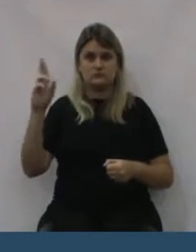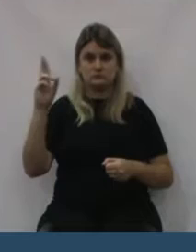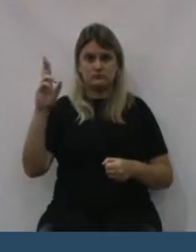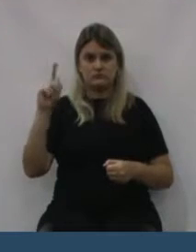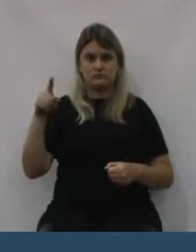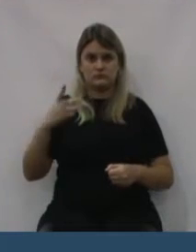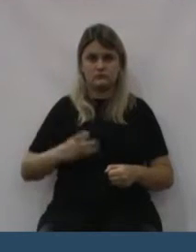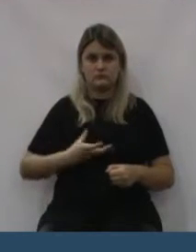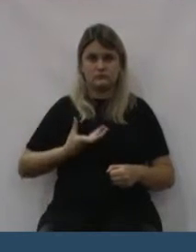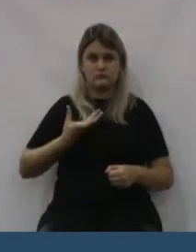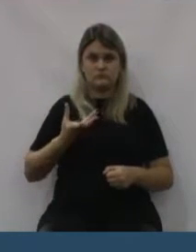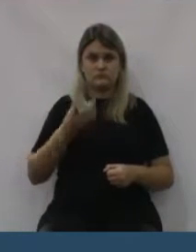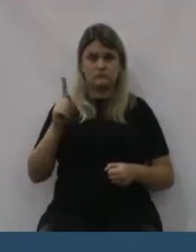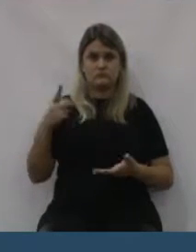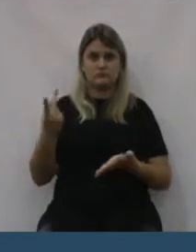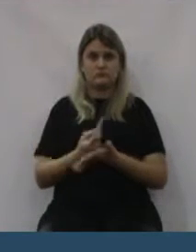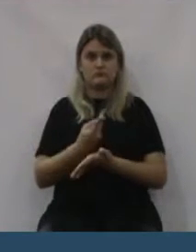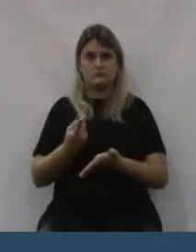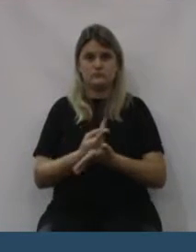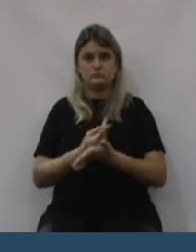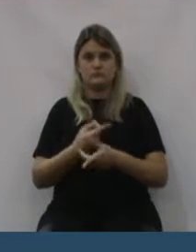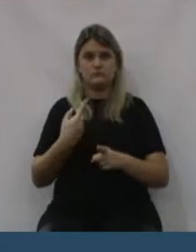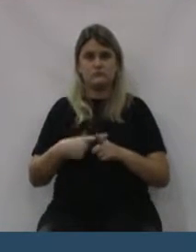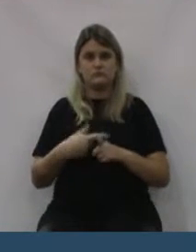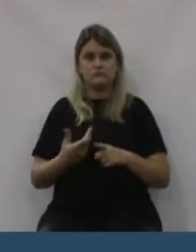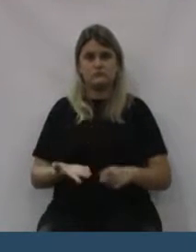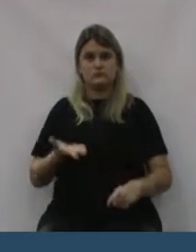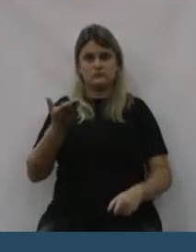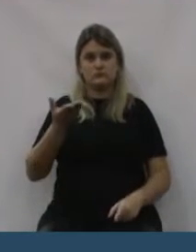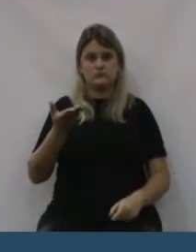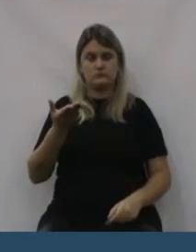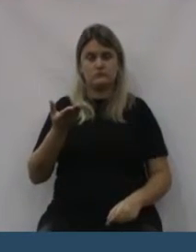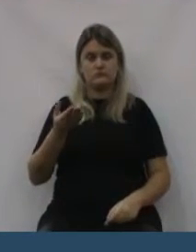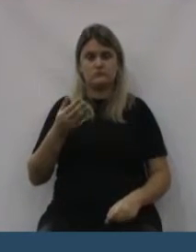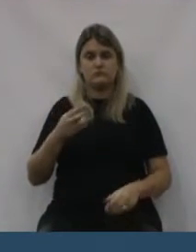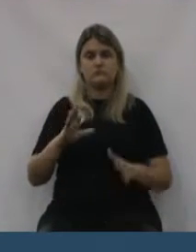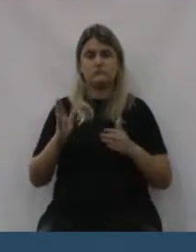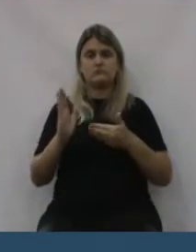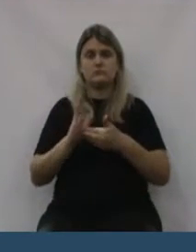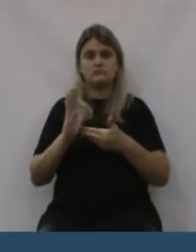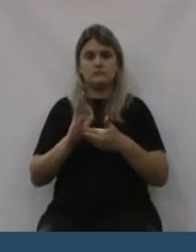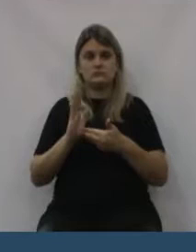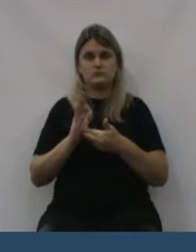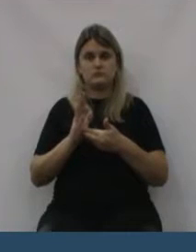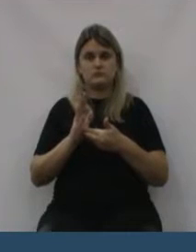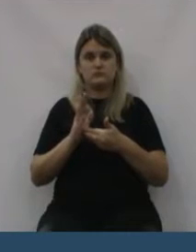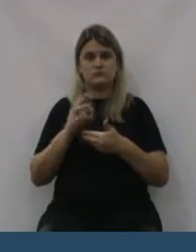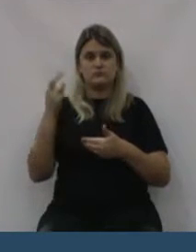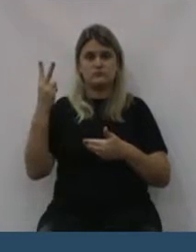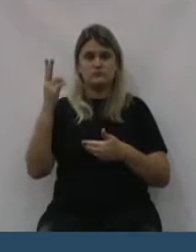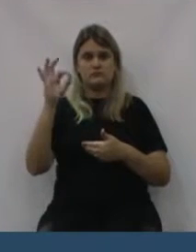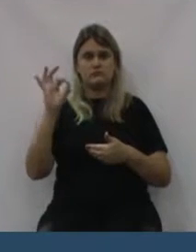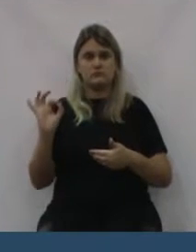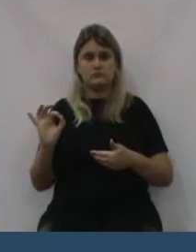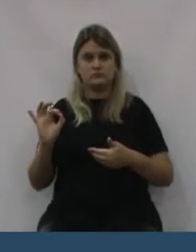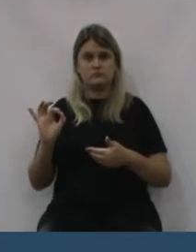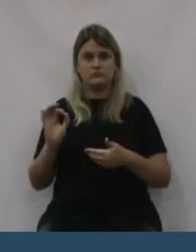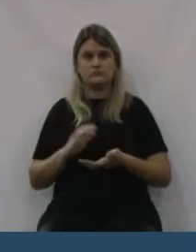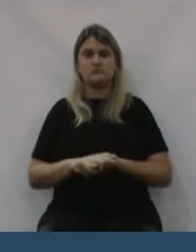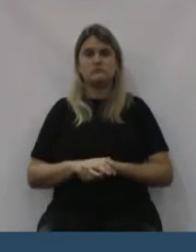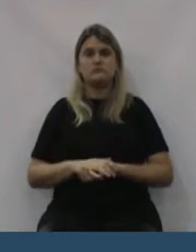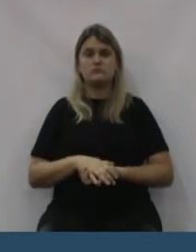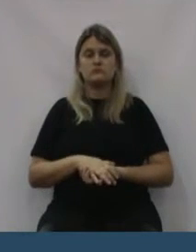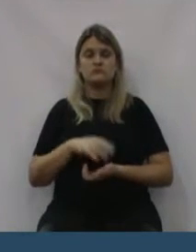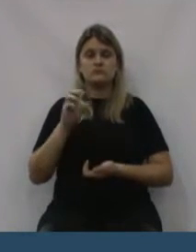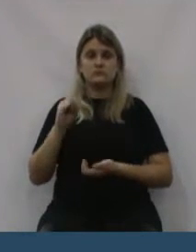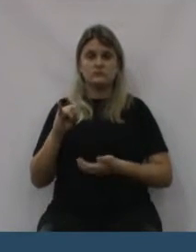que tenha faturado 100 mil reais, 100 mil reais, se fizer uma doação de